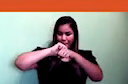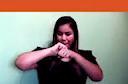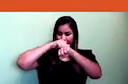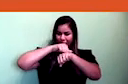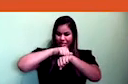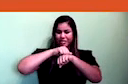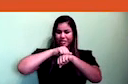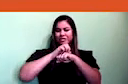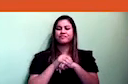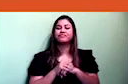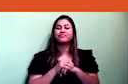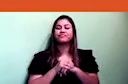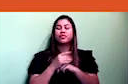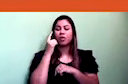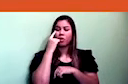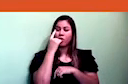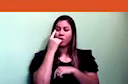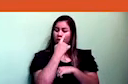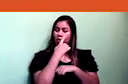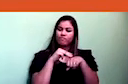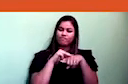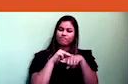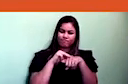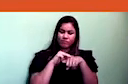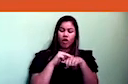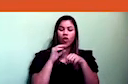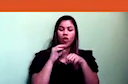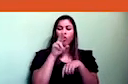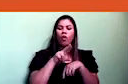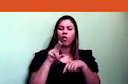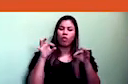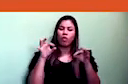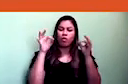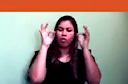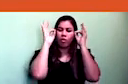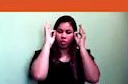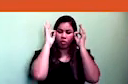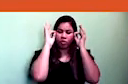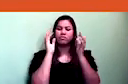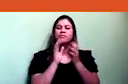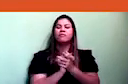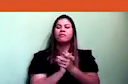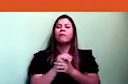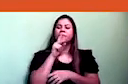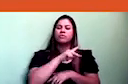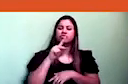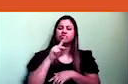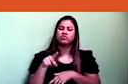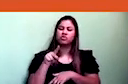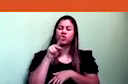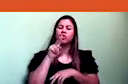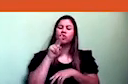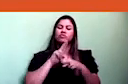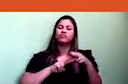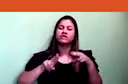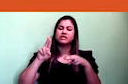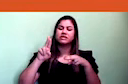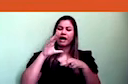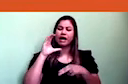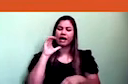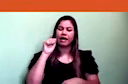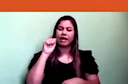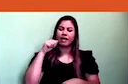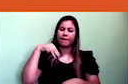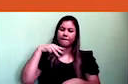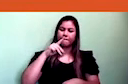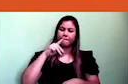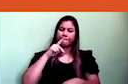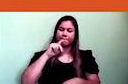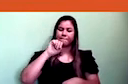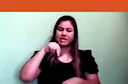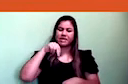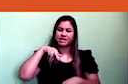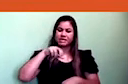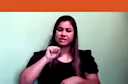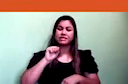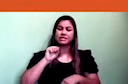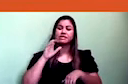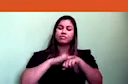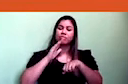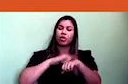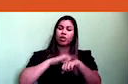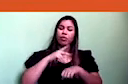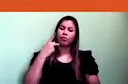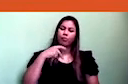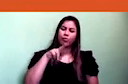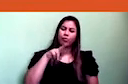castanhos e uso óculos, tá? Sou professor da unidade de Campinas e agente do PROATO, então queria